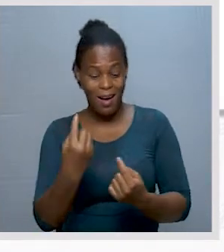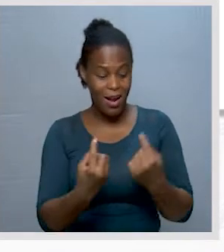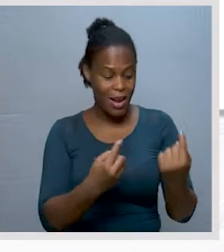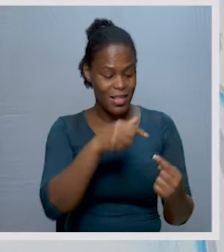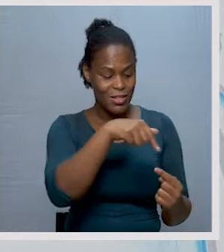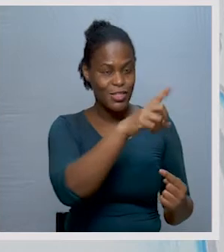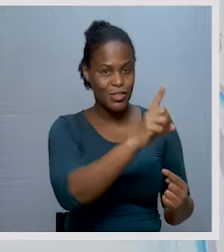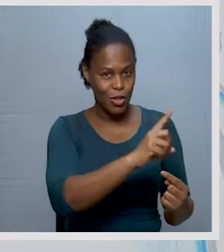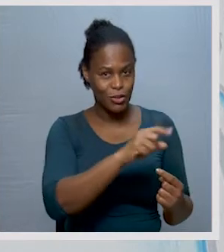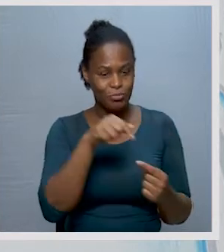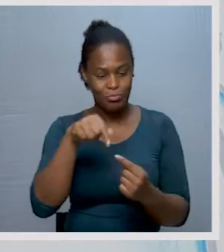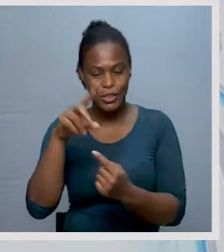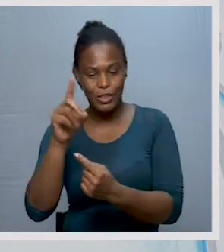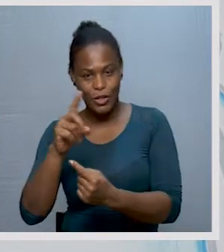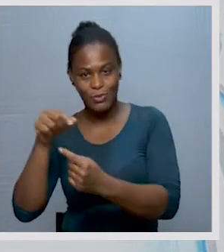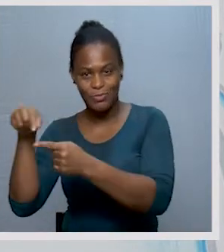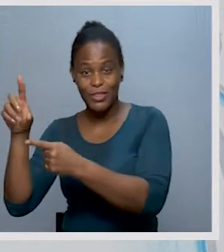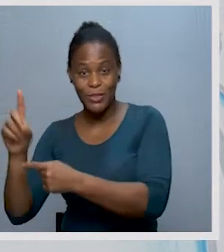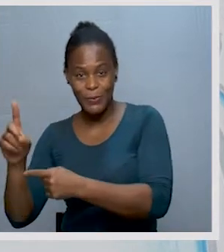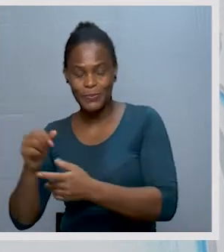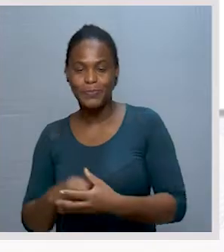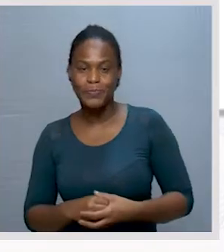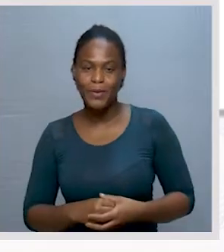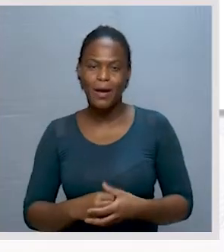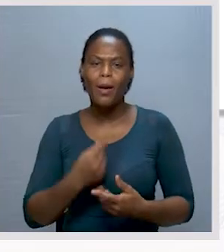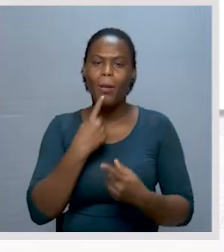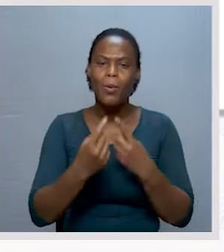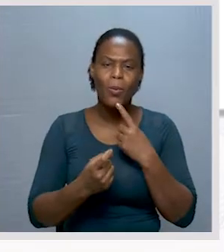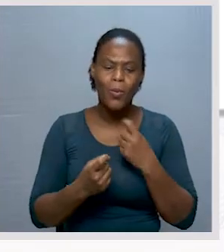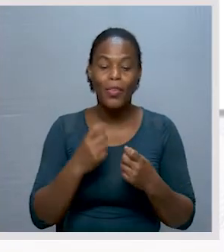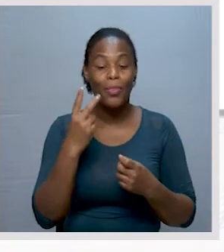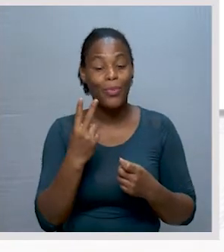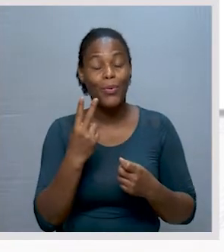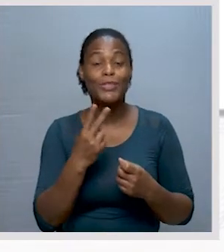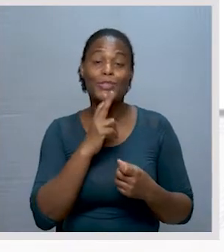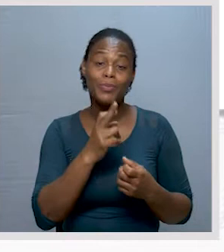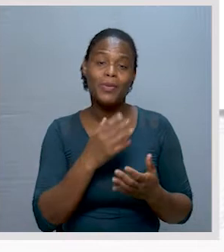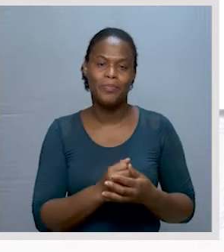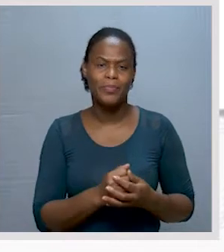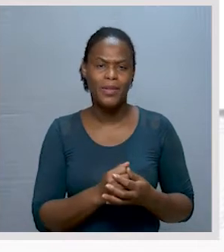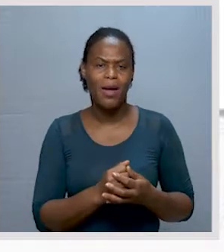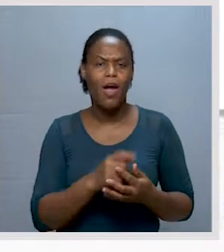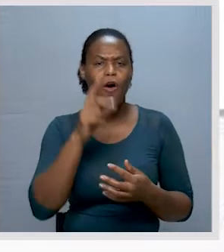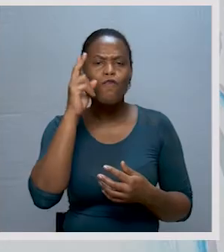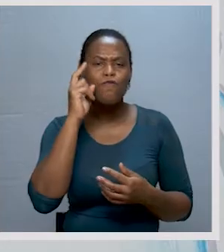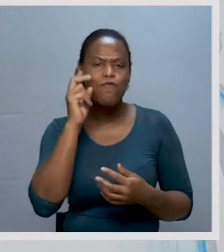e nós vamos responder 2 perguntinhas. Quantas paletes comprou a avó?